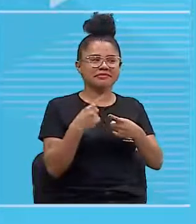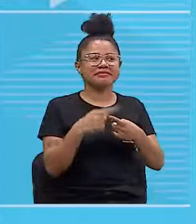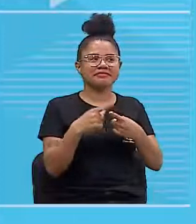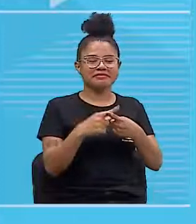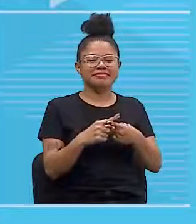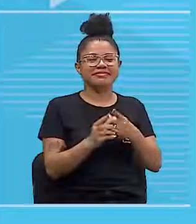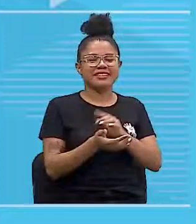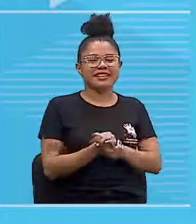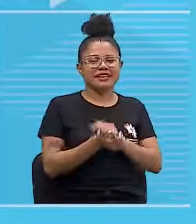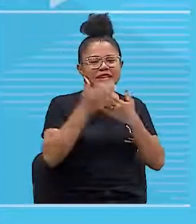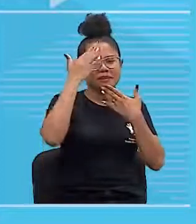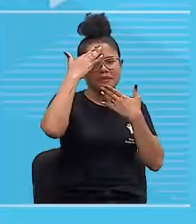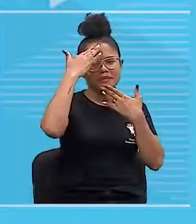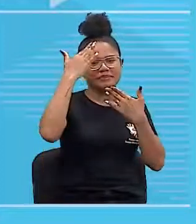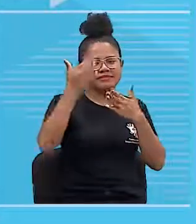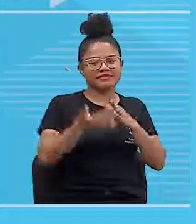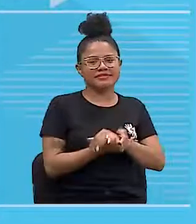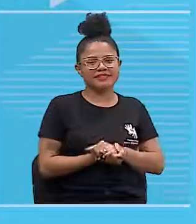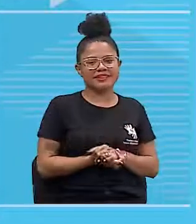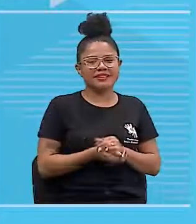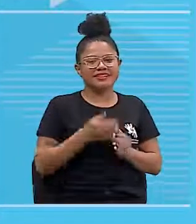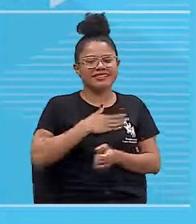Ô rapaz meu coração agora José